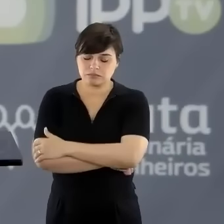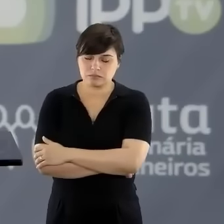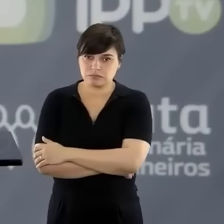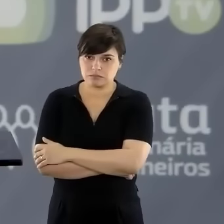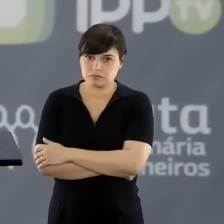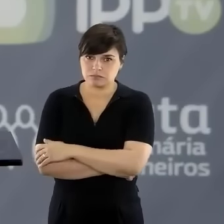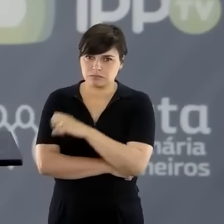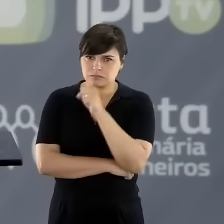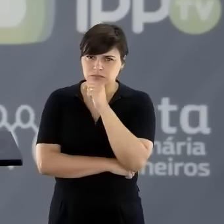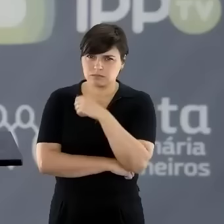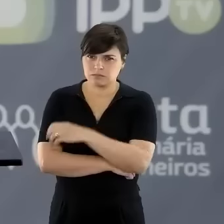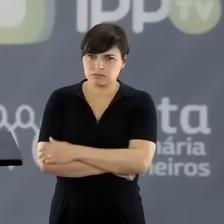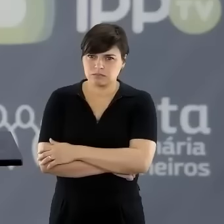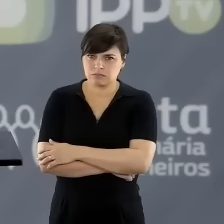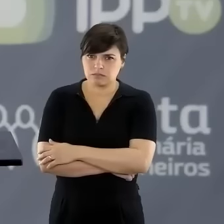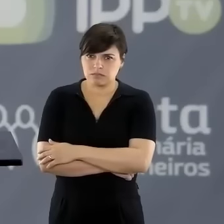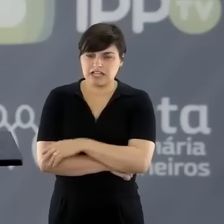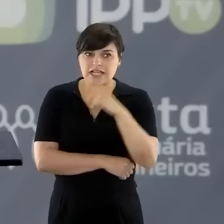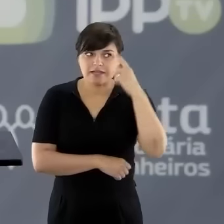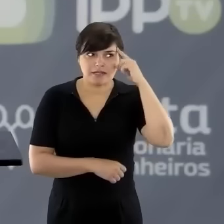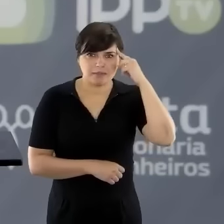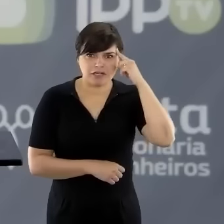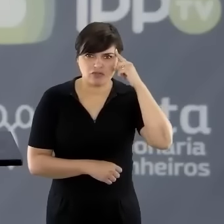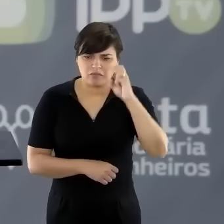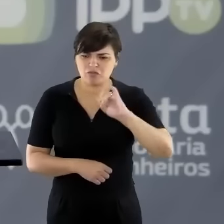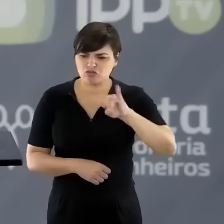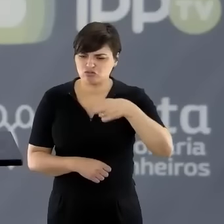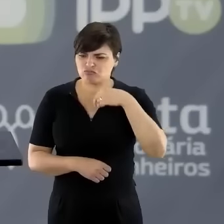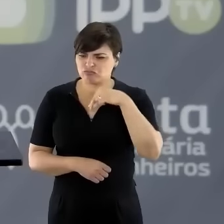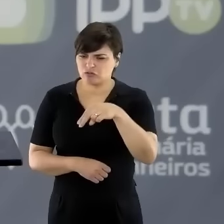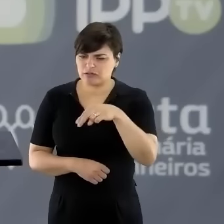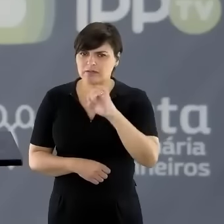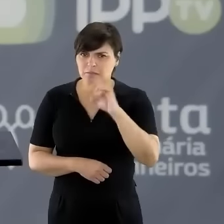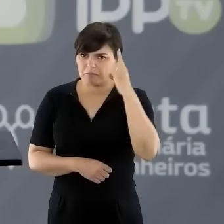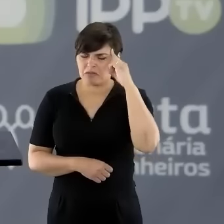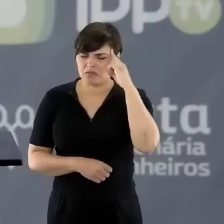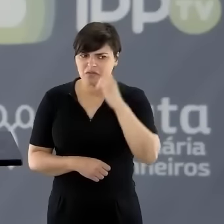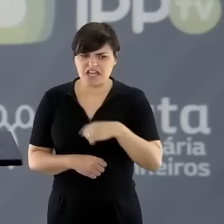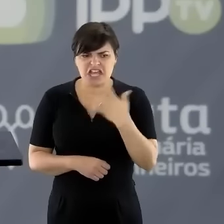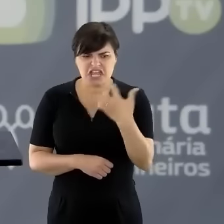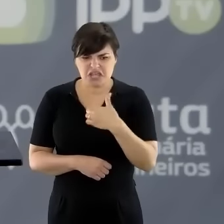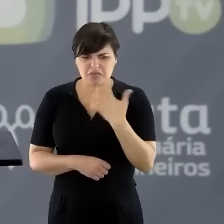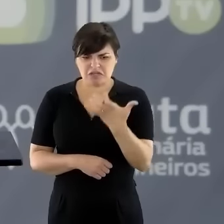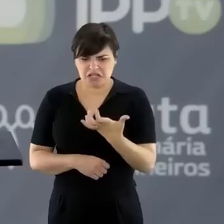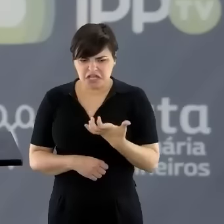dias nirv será subvertida ele pensou que Deus podia mudar de ideia pensou que o povo eh